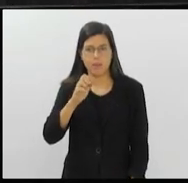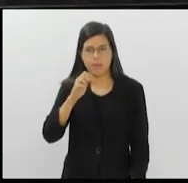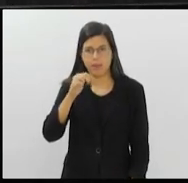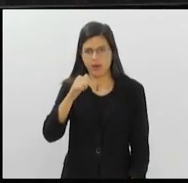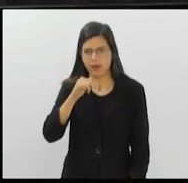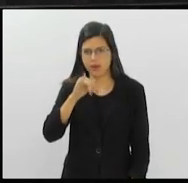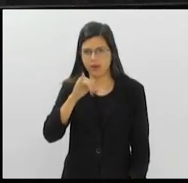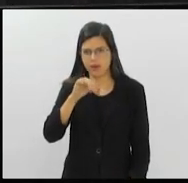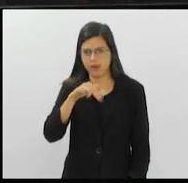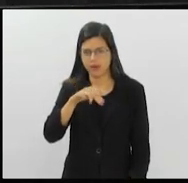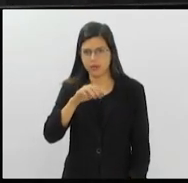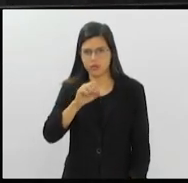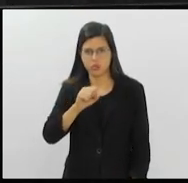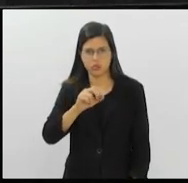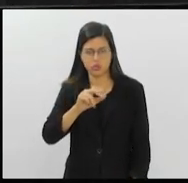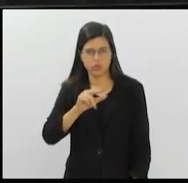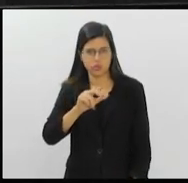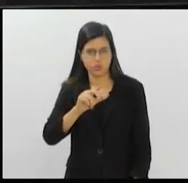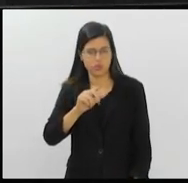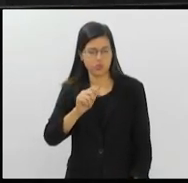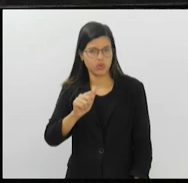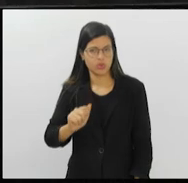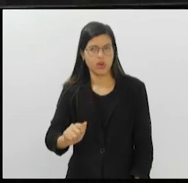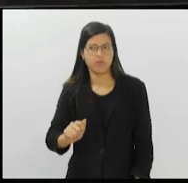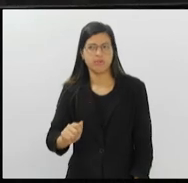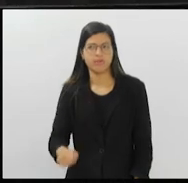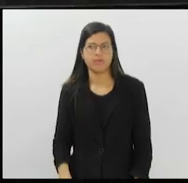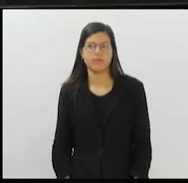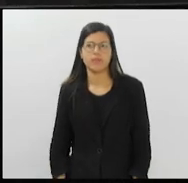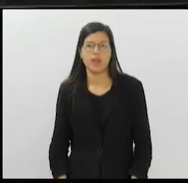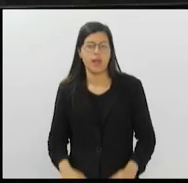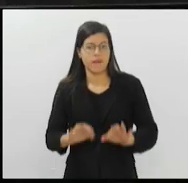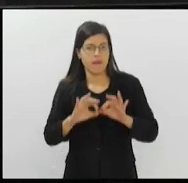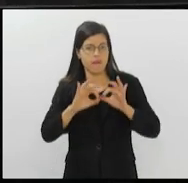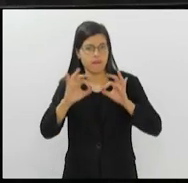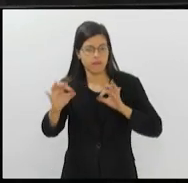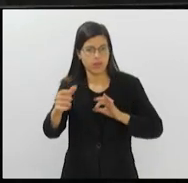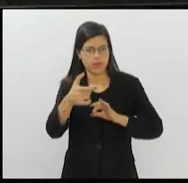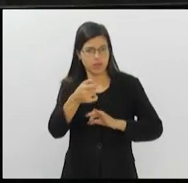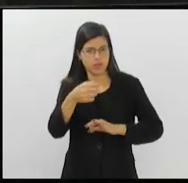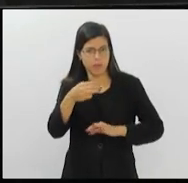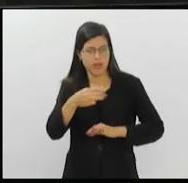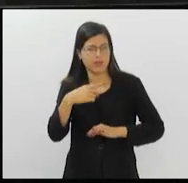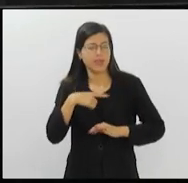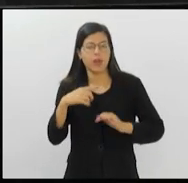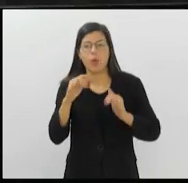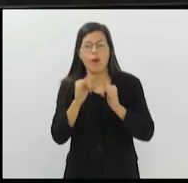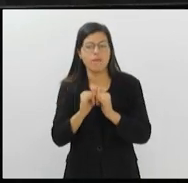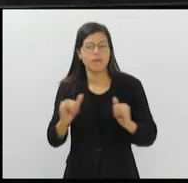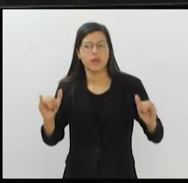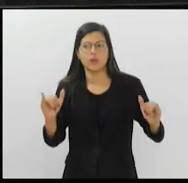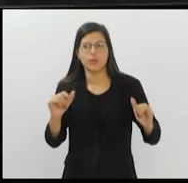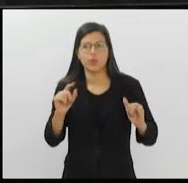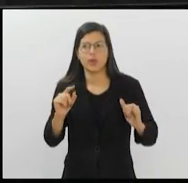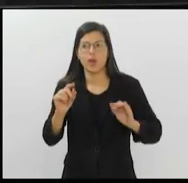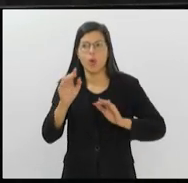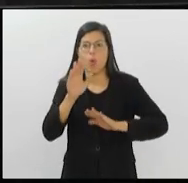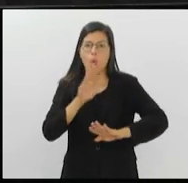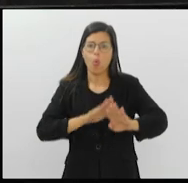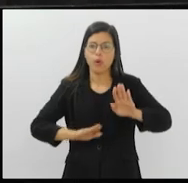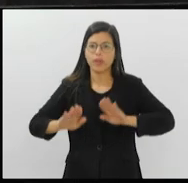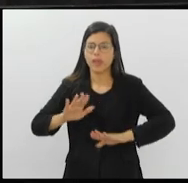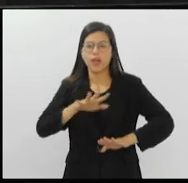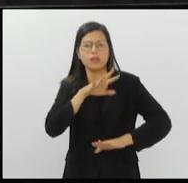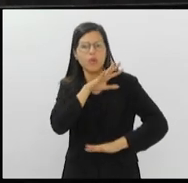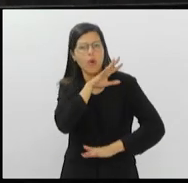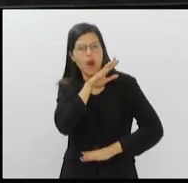A 20 metros da demarcação dessa nova construção, tem um aviso, senhor presidente. Tenha cuidado com animais